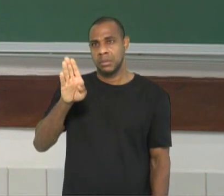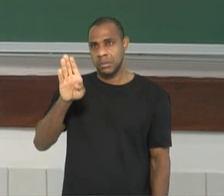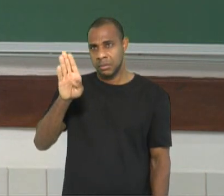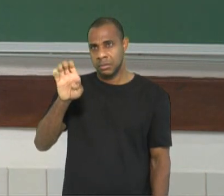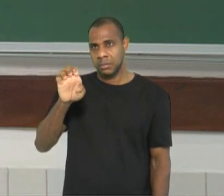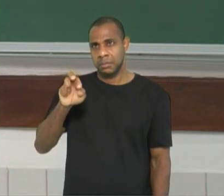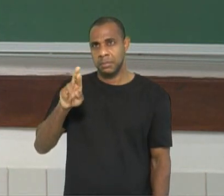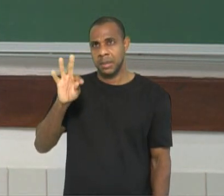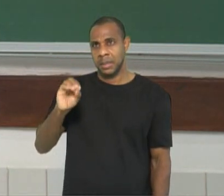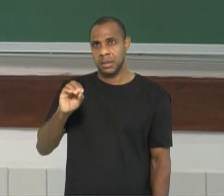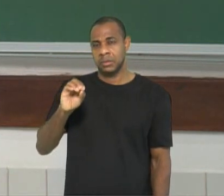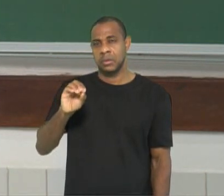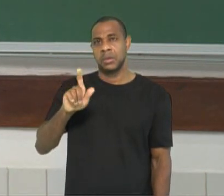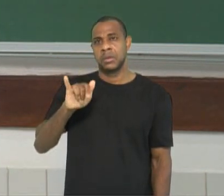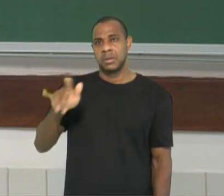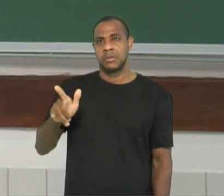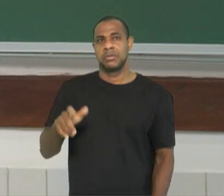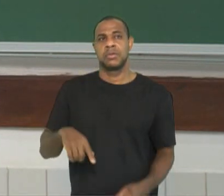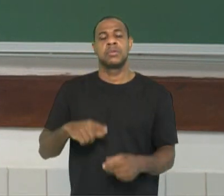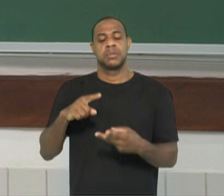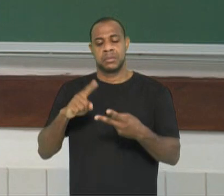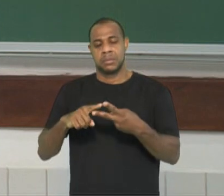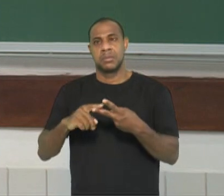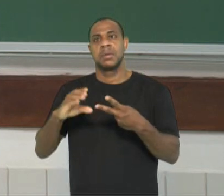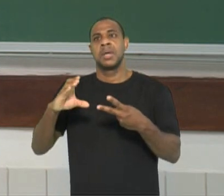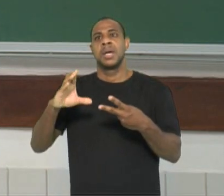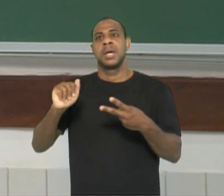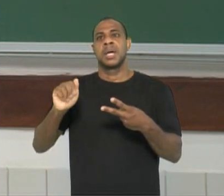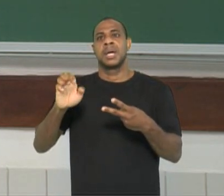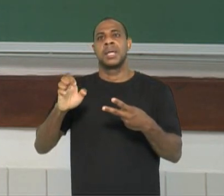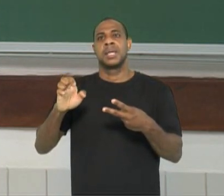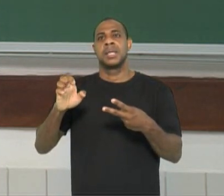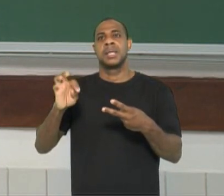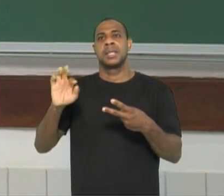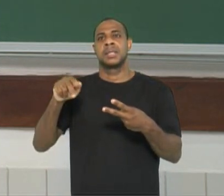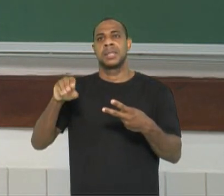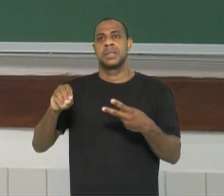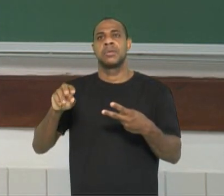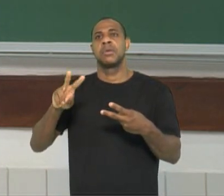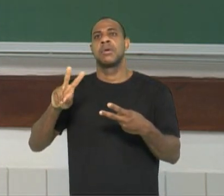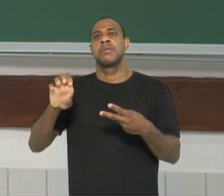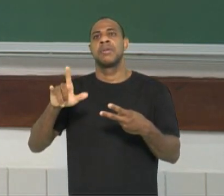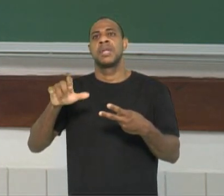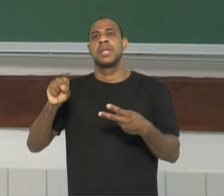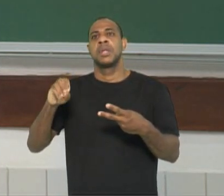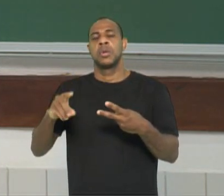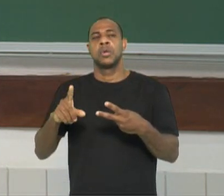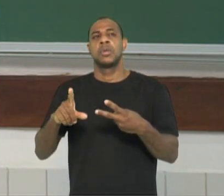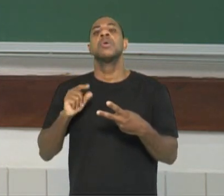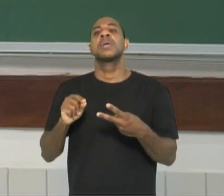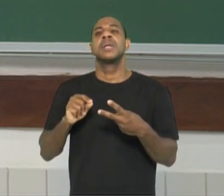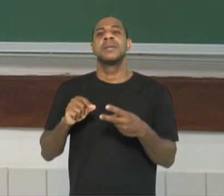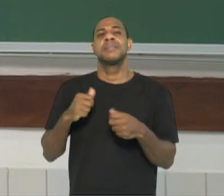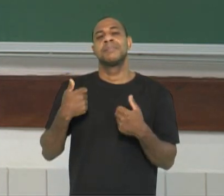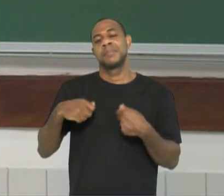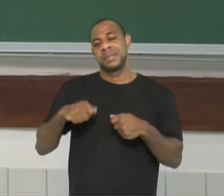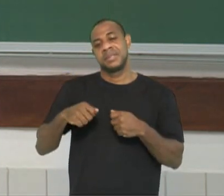que ir para o Reino Unido. Lembrando que em 68 em diante eles fizeram a amostragem desse movimento em todo o mundo